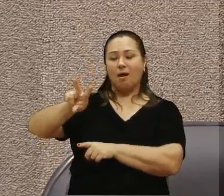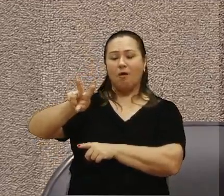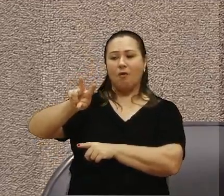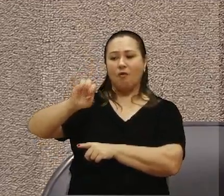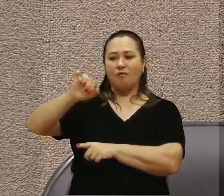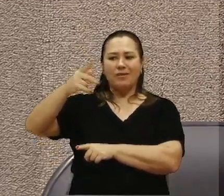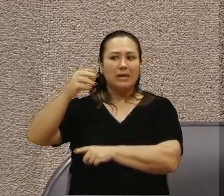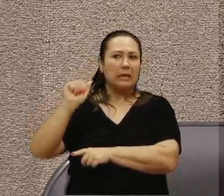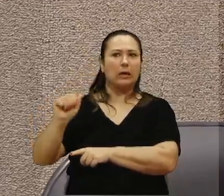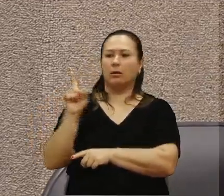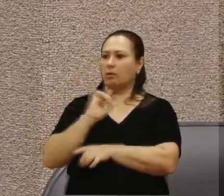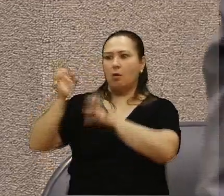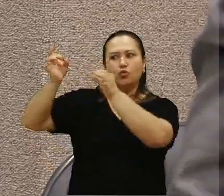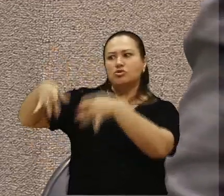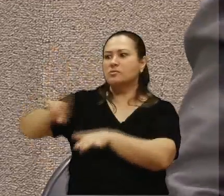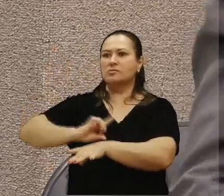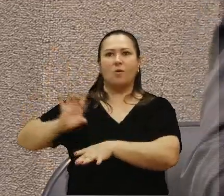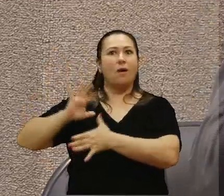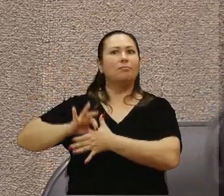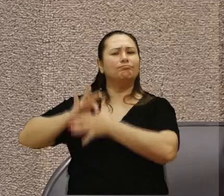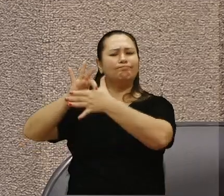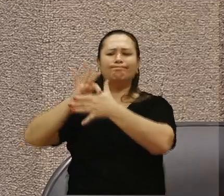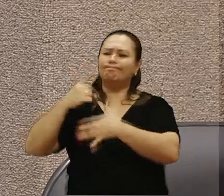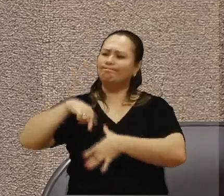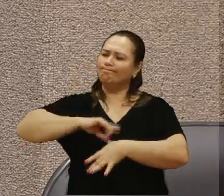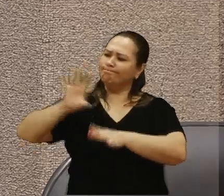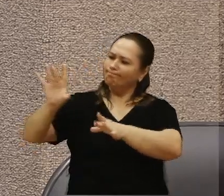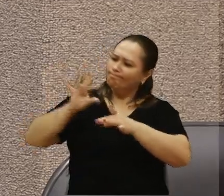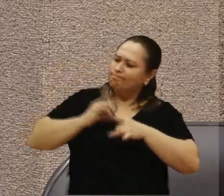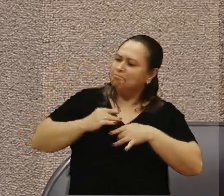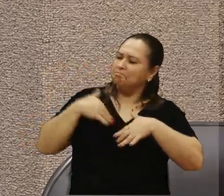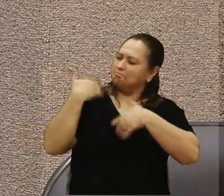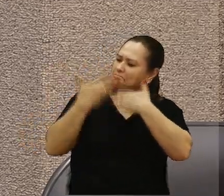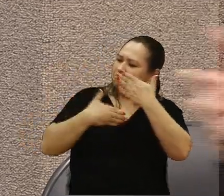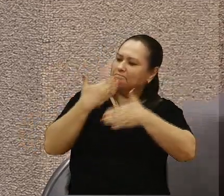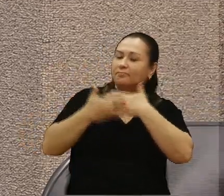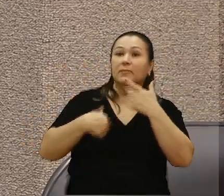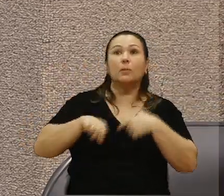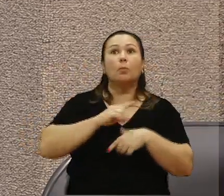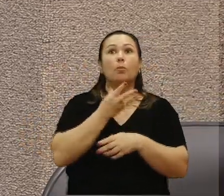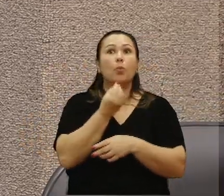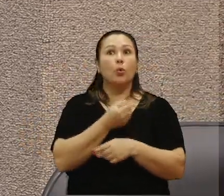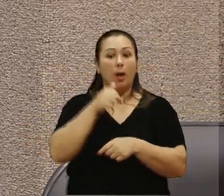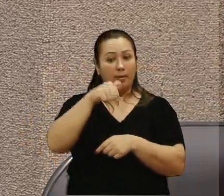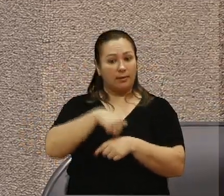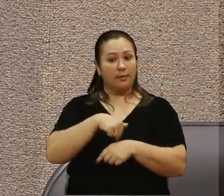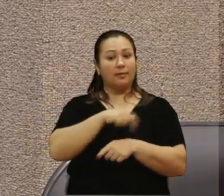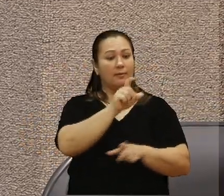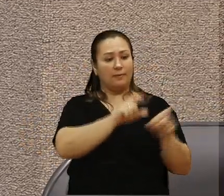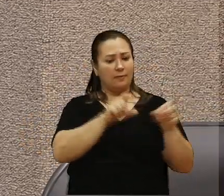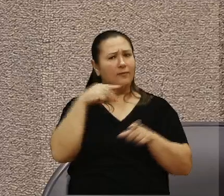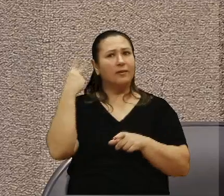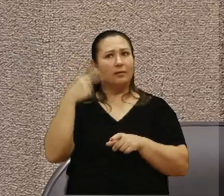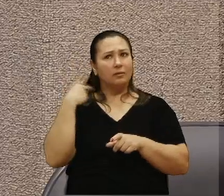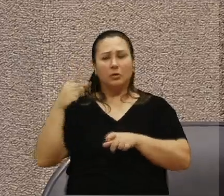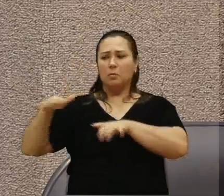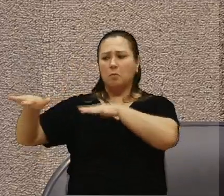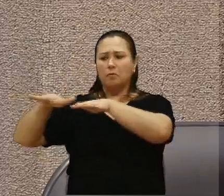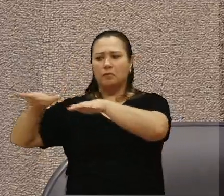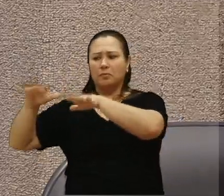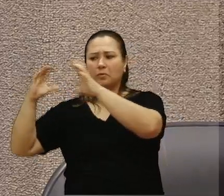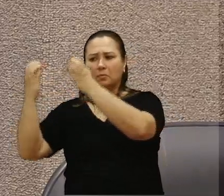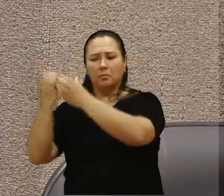senhora, dona Dalvinha, nos inspiram muito. E aqui saíram muitos vereadores que vieram do movimento comunitário, e